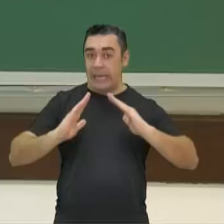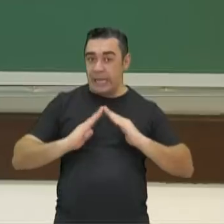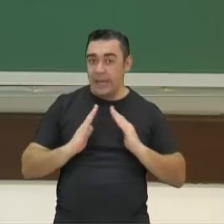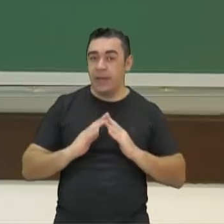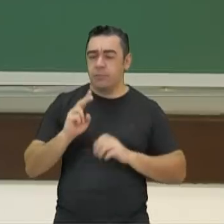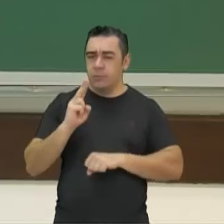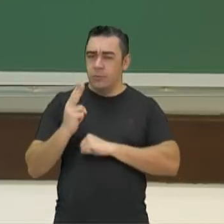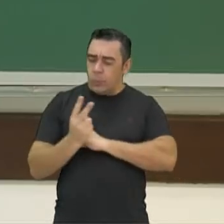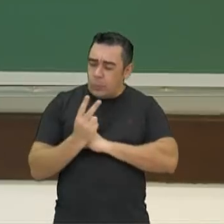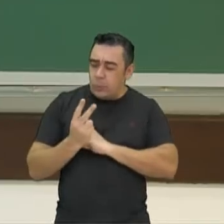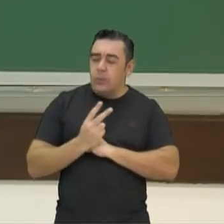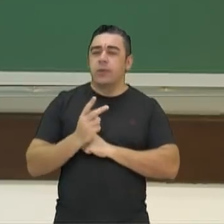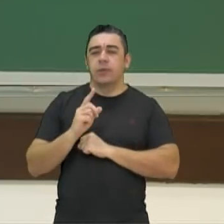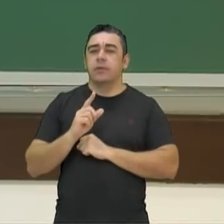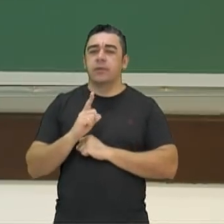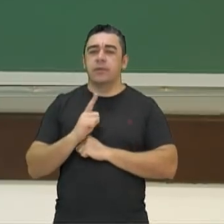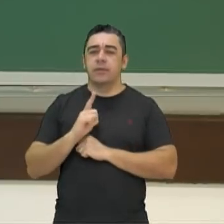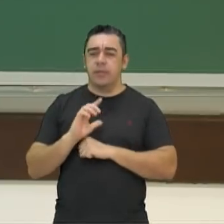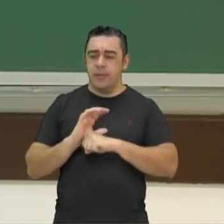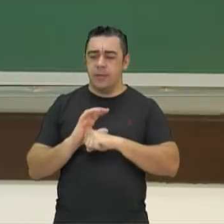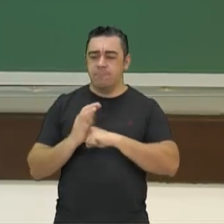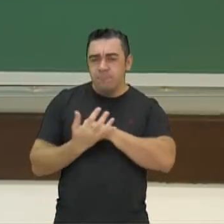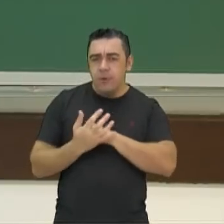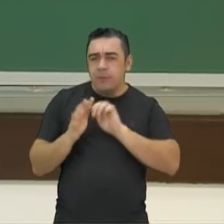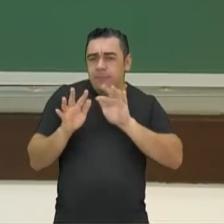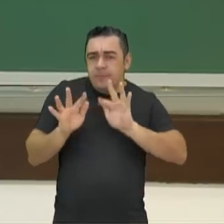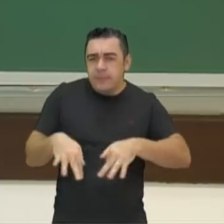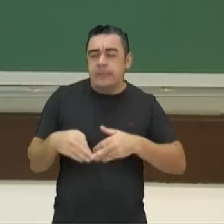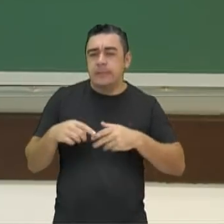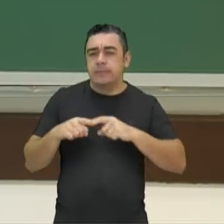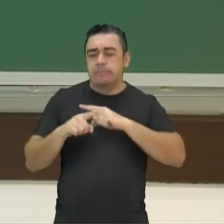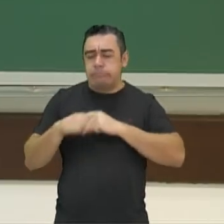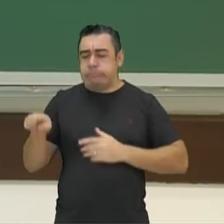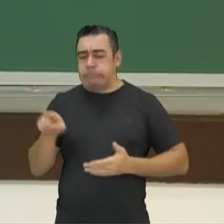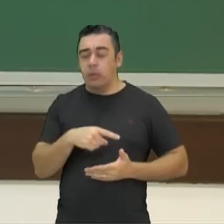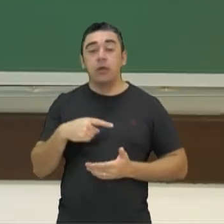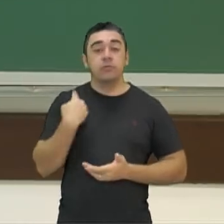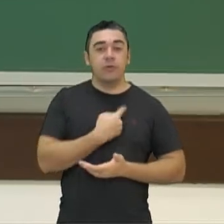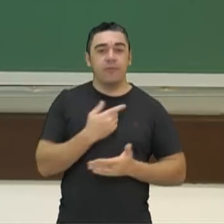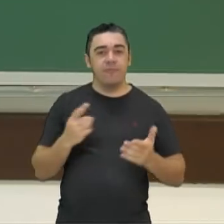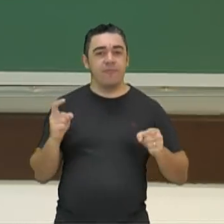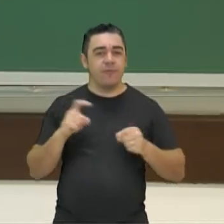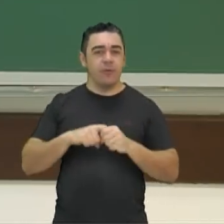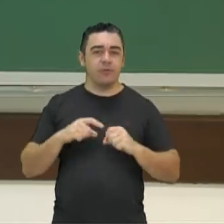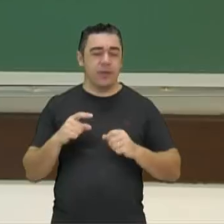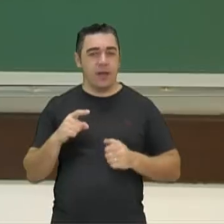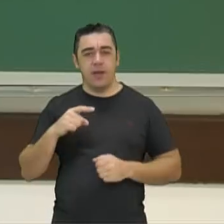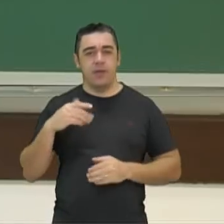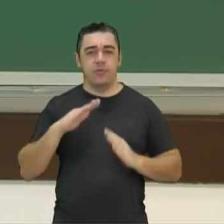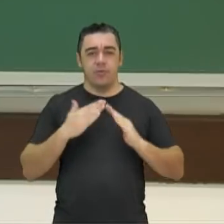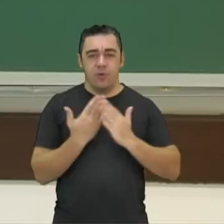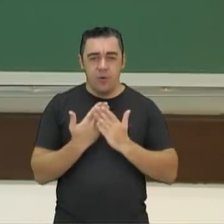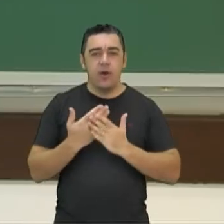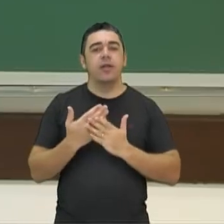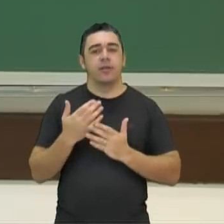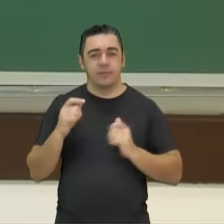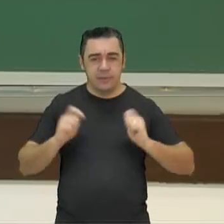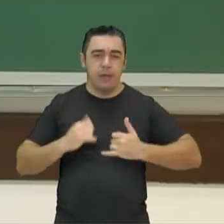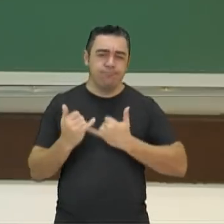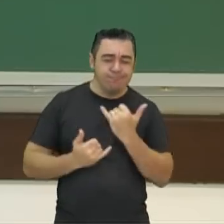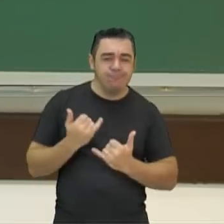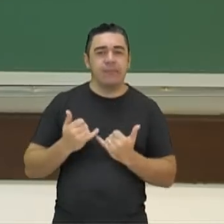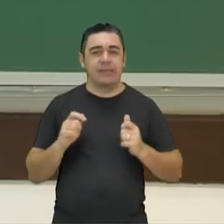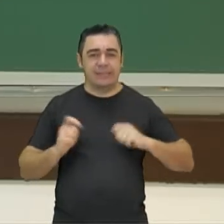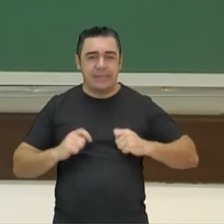toda essa pandemia passe logo e a gente possa voltar para a nossa sala de aula, para a nossa quadra, se divertir e aprender um pouquinho lá, com ela.